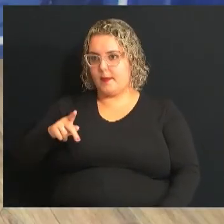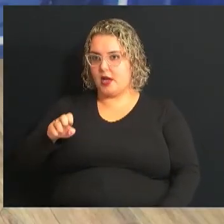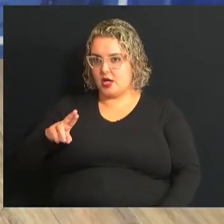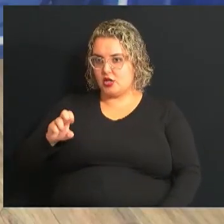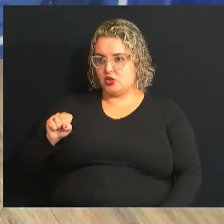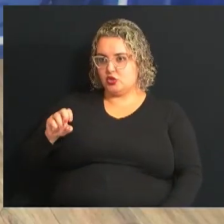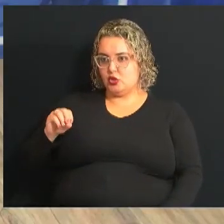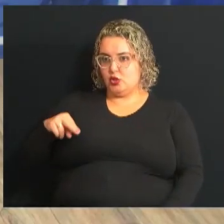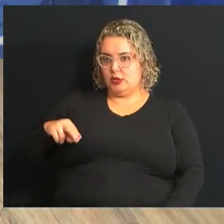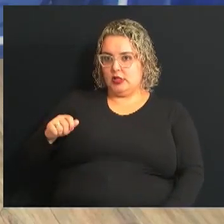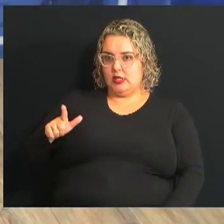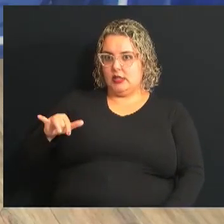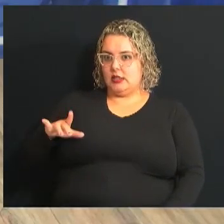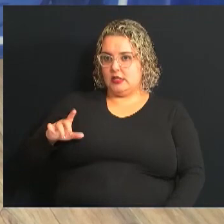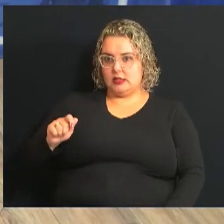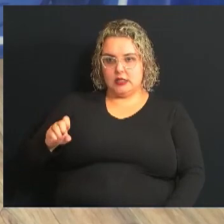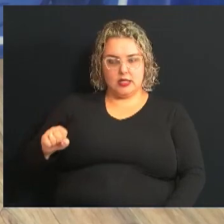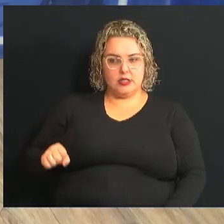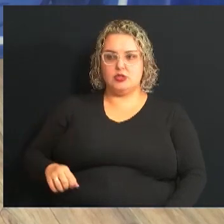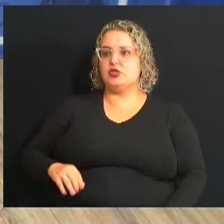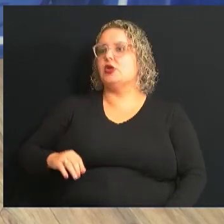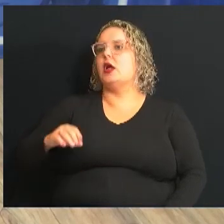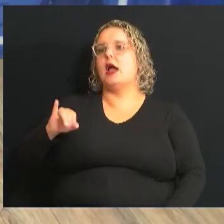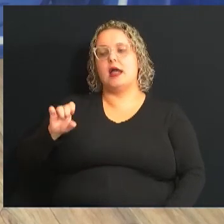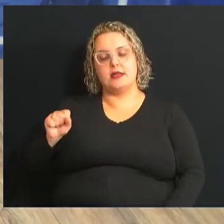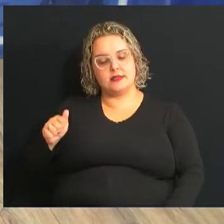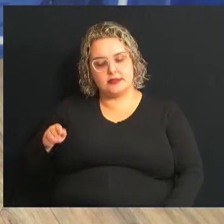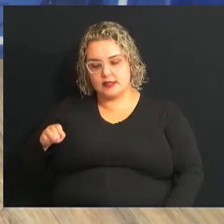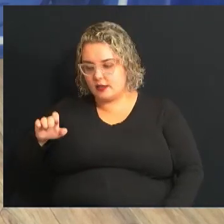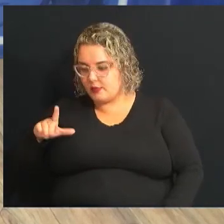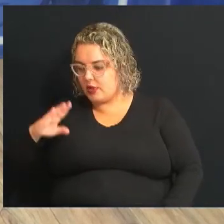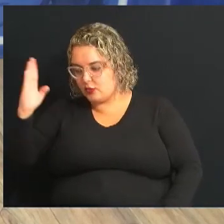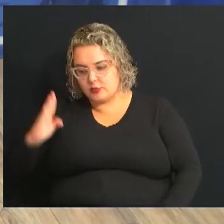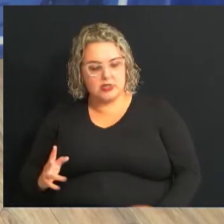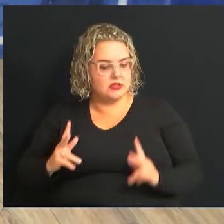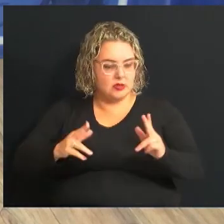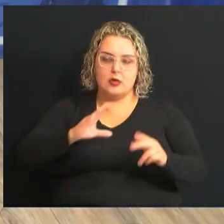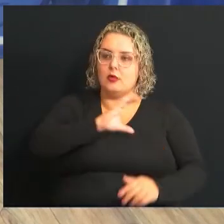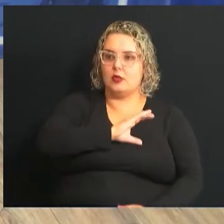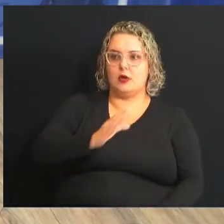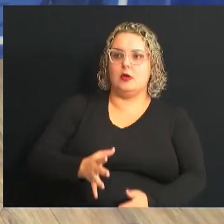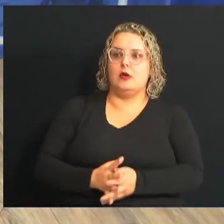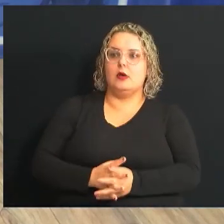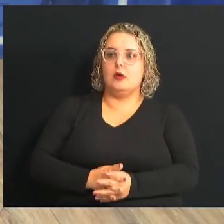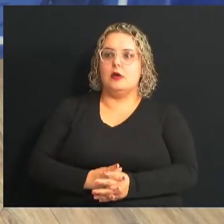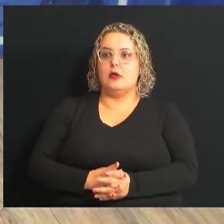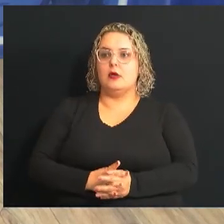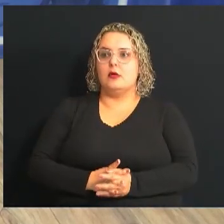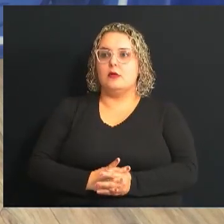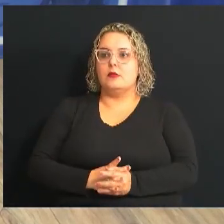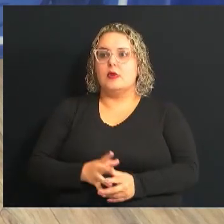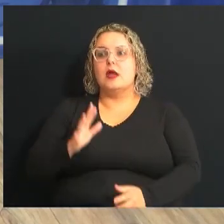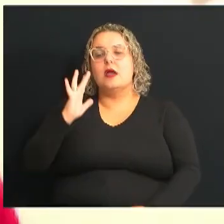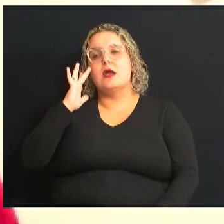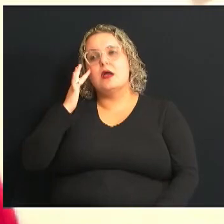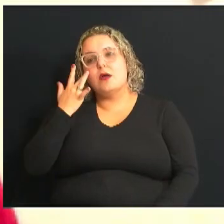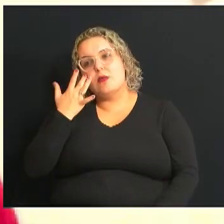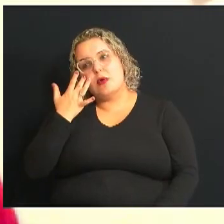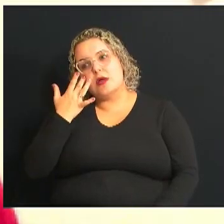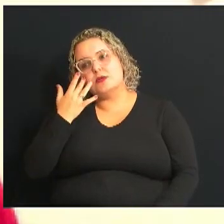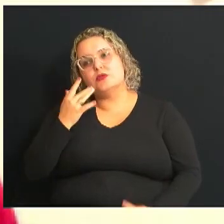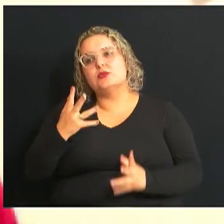falou, eu sou a Isabel no Brasil e sou a mesma Isabel aqui no Canadá. Eu acho que todos nós somos um